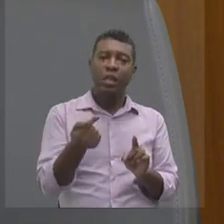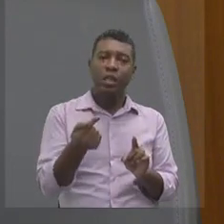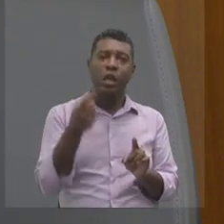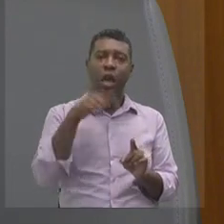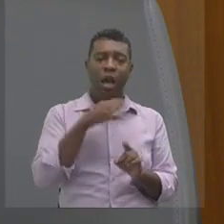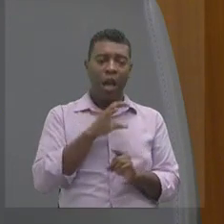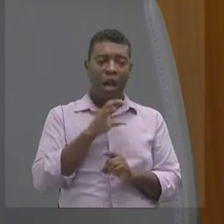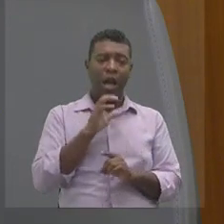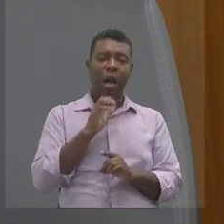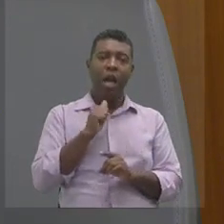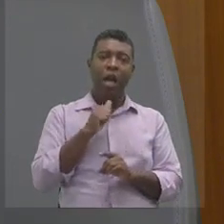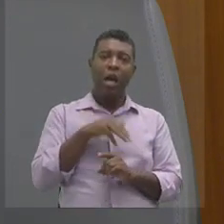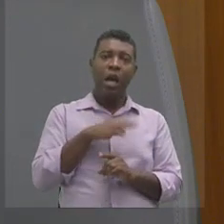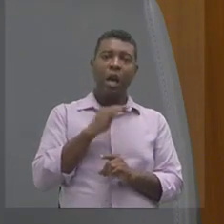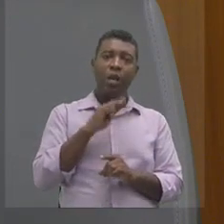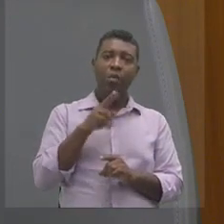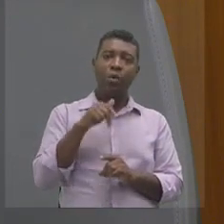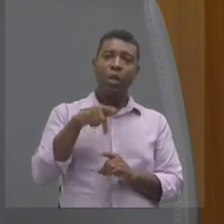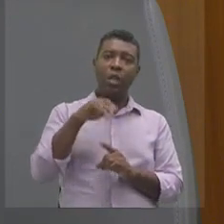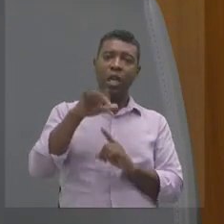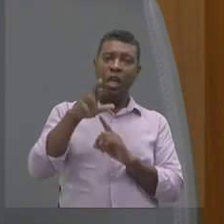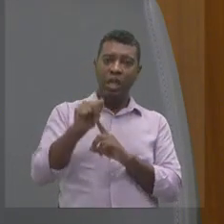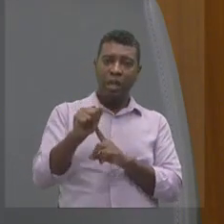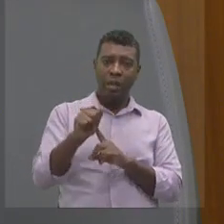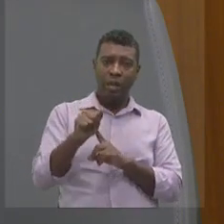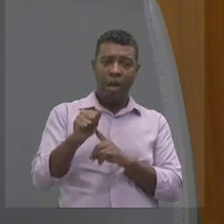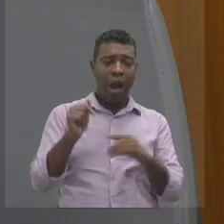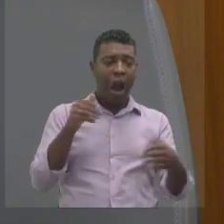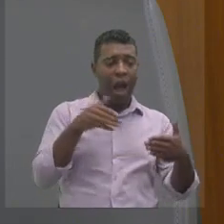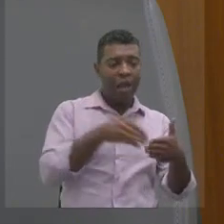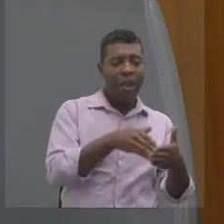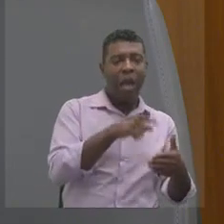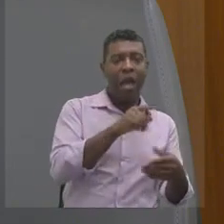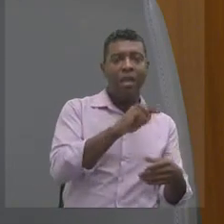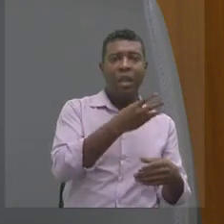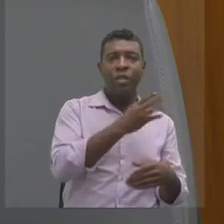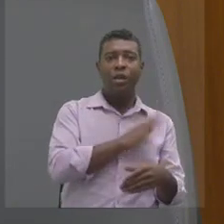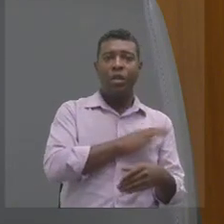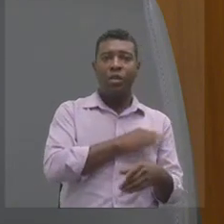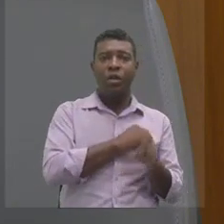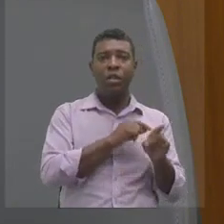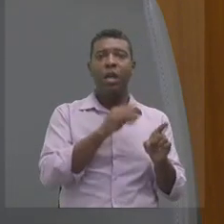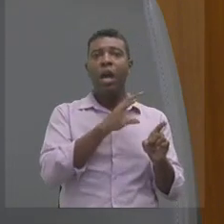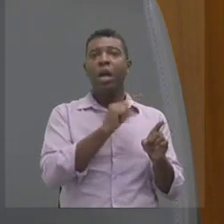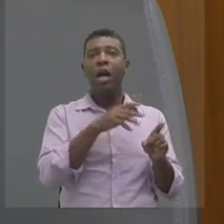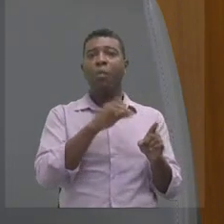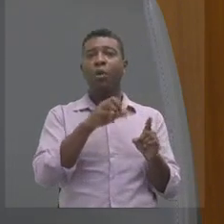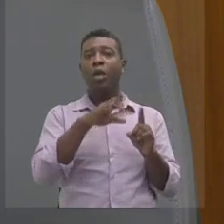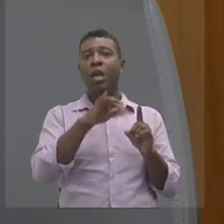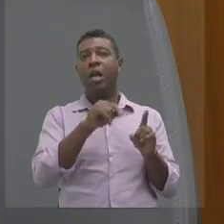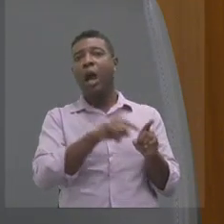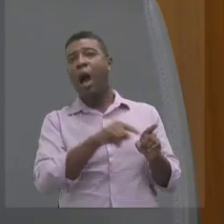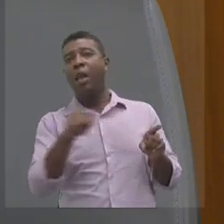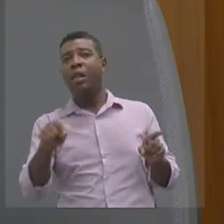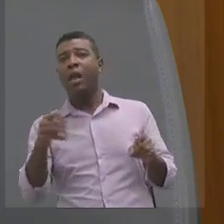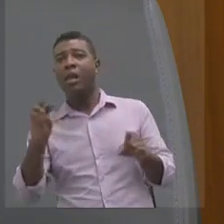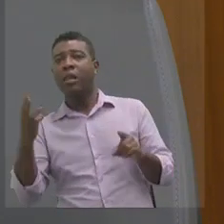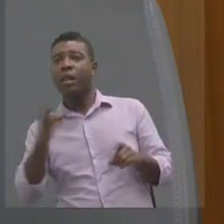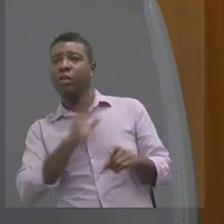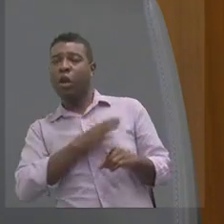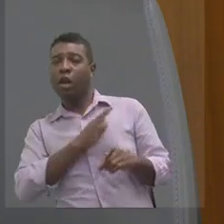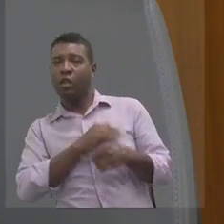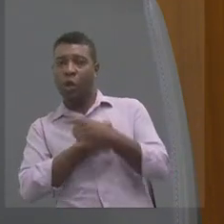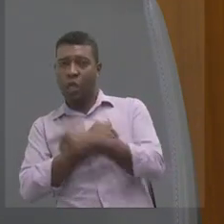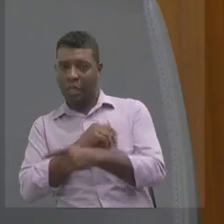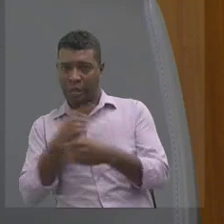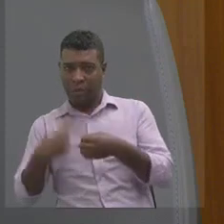9294 da Rodovia Mg 167 que liga Cambuquira a Três Corações então o